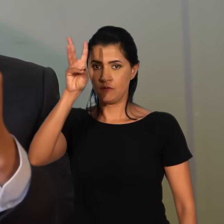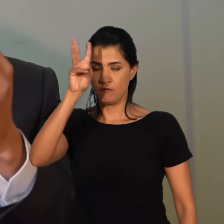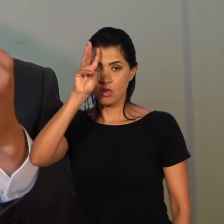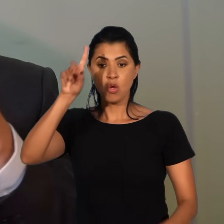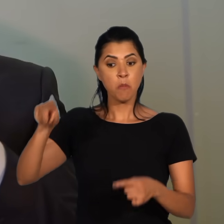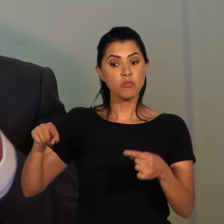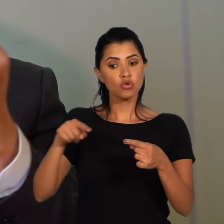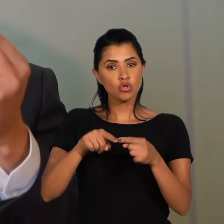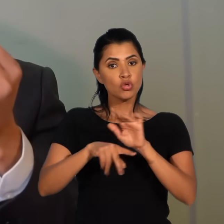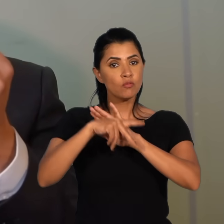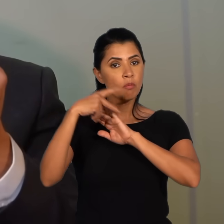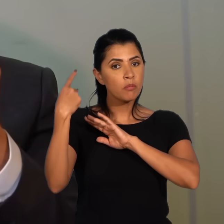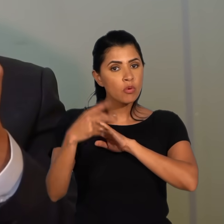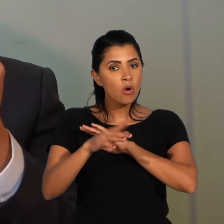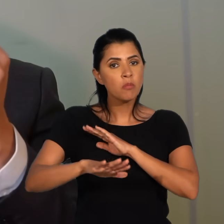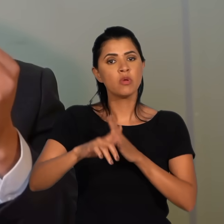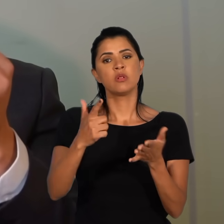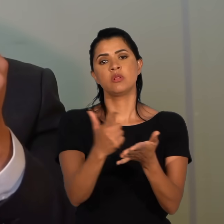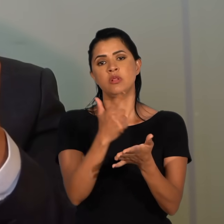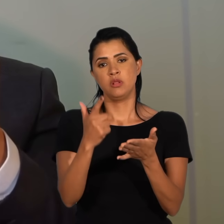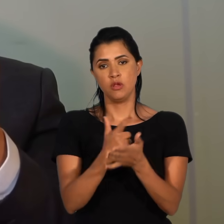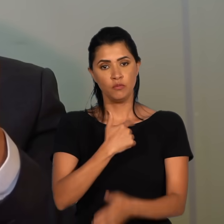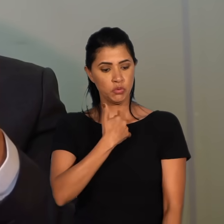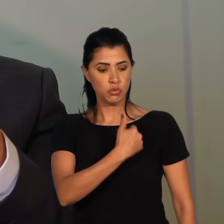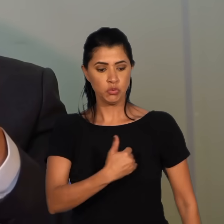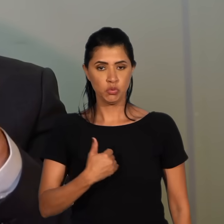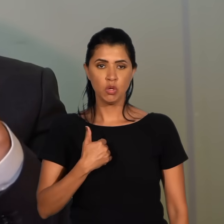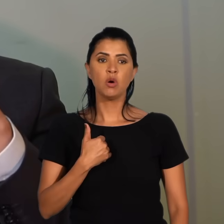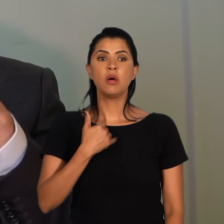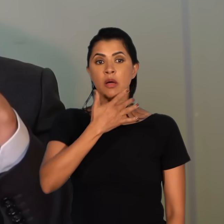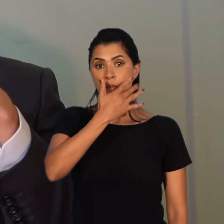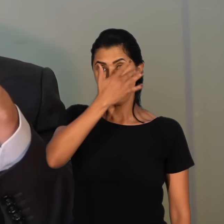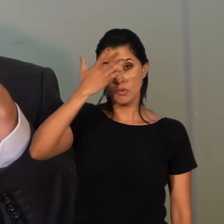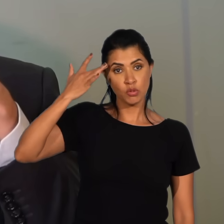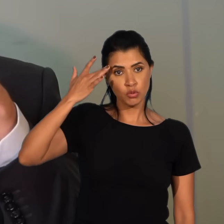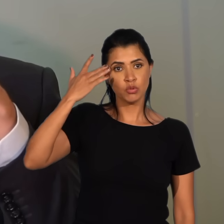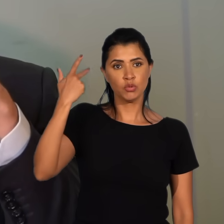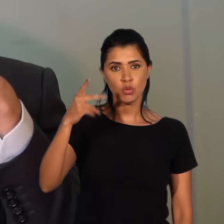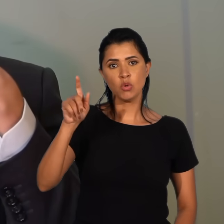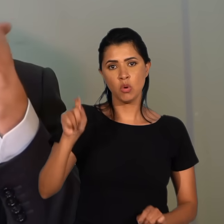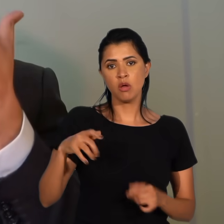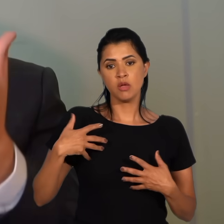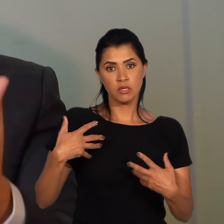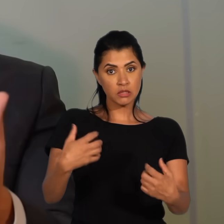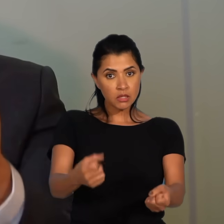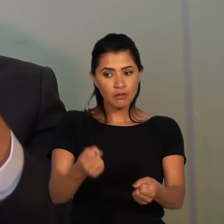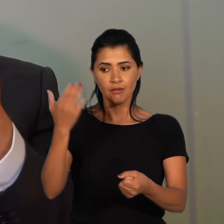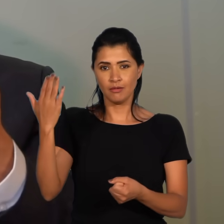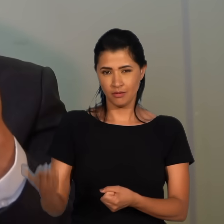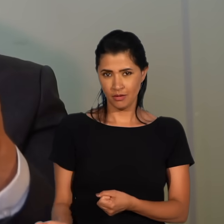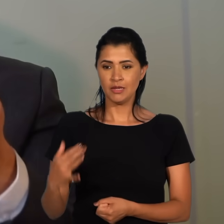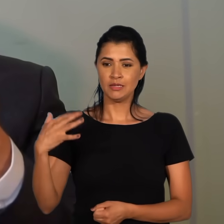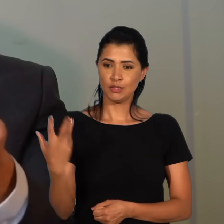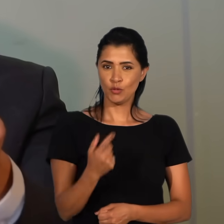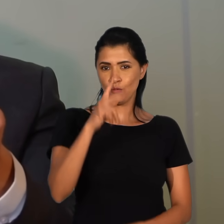o o o objetivo central do do livro de de João né que as pessoas que eh aquelas pessoas que aceitarem ele